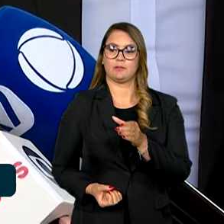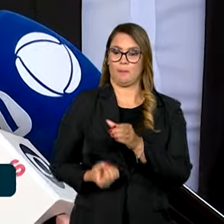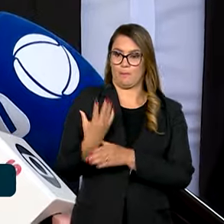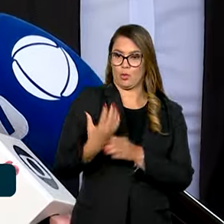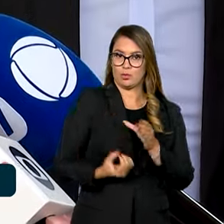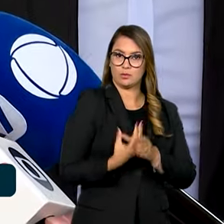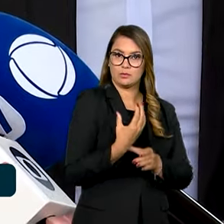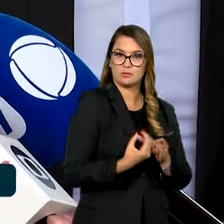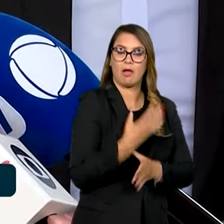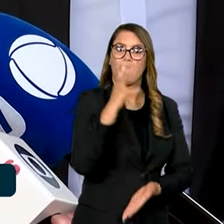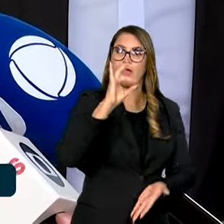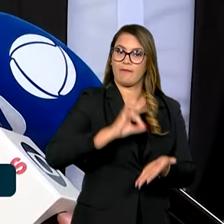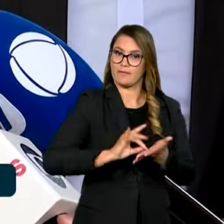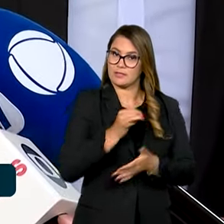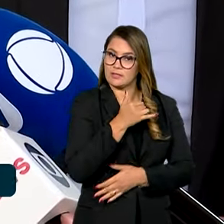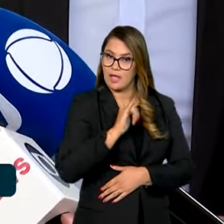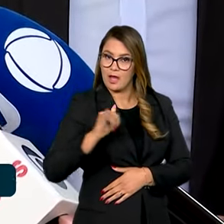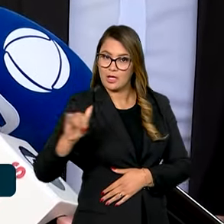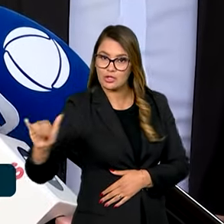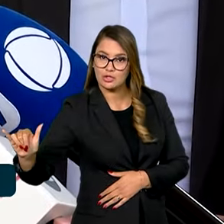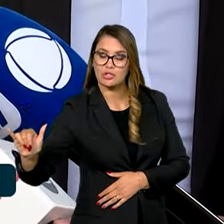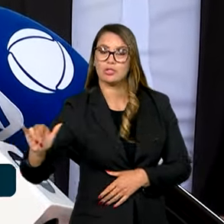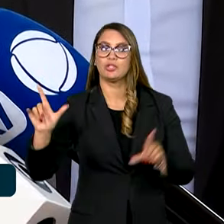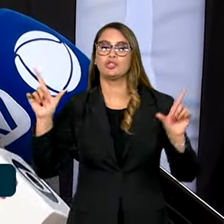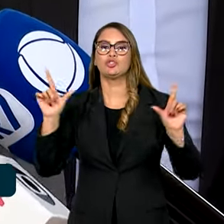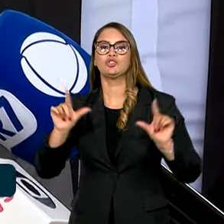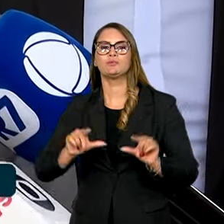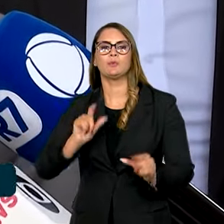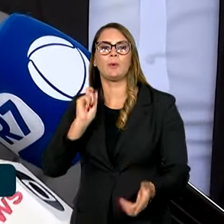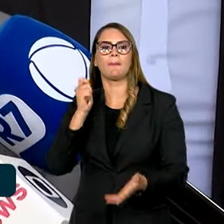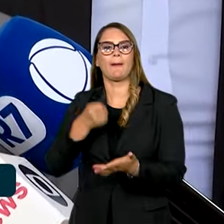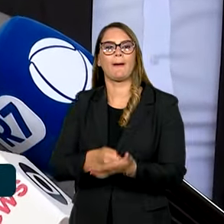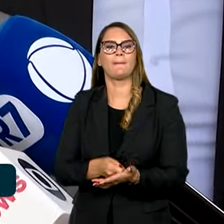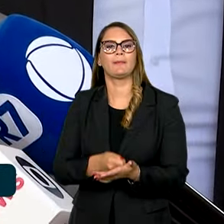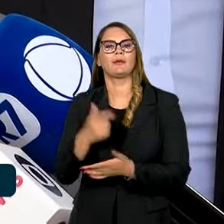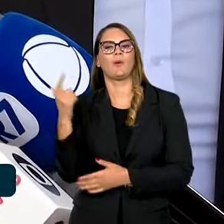produtividade, eficiência energética, redução de custo,